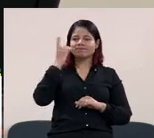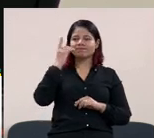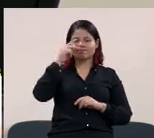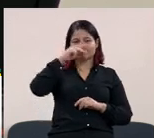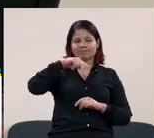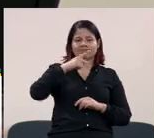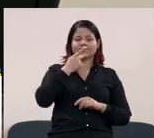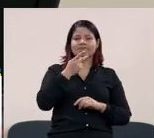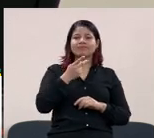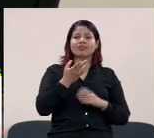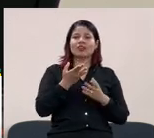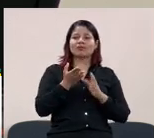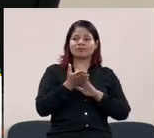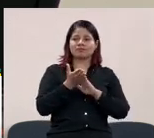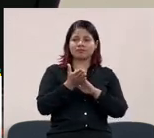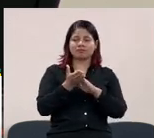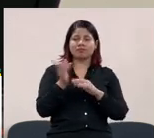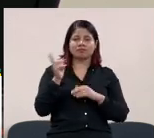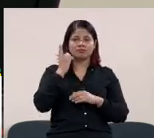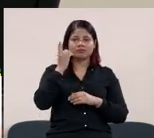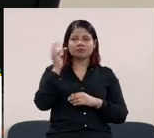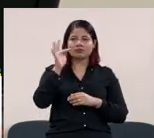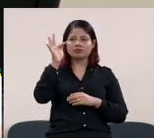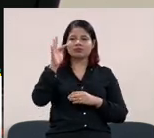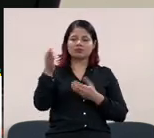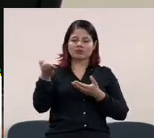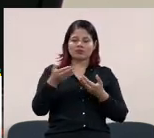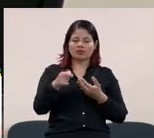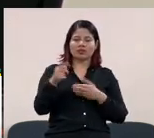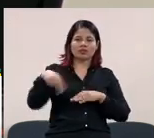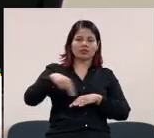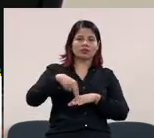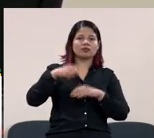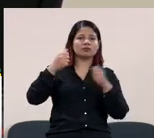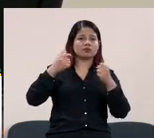pela iniciativa de trazer a senhora aqui,